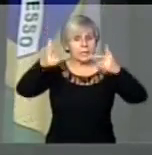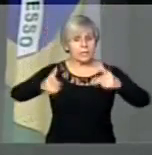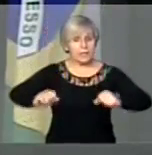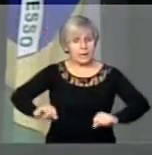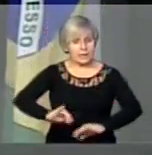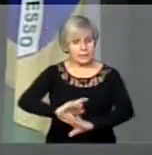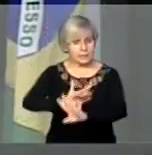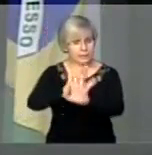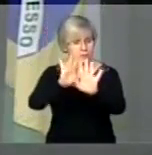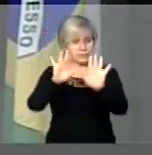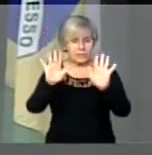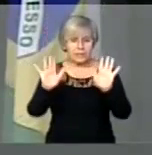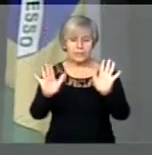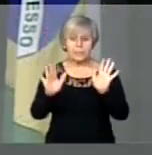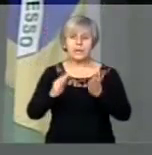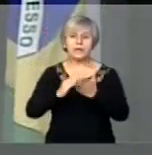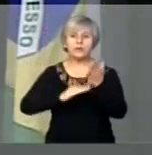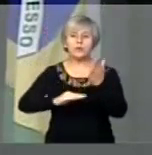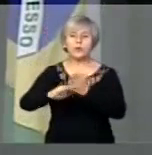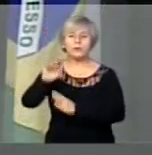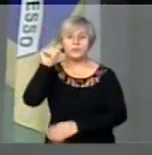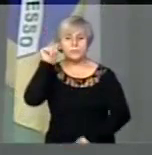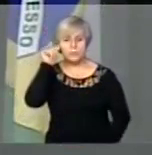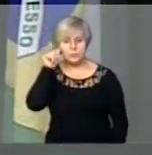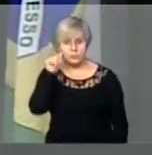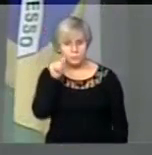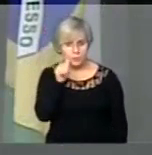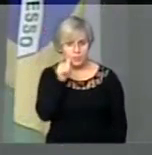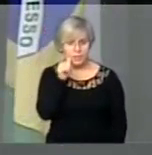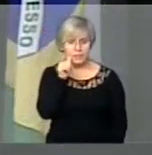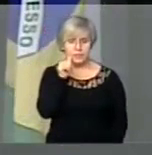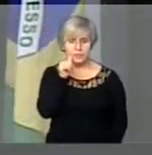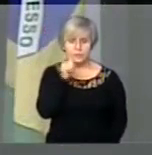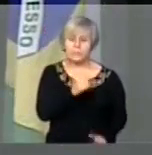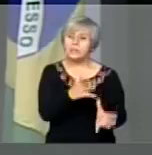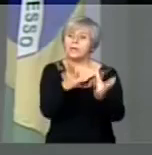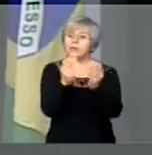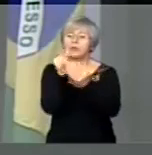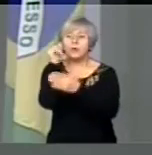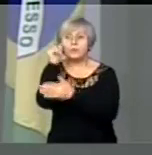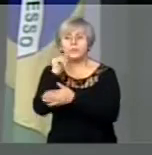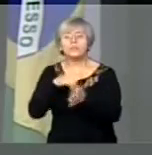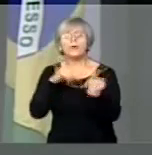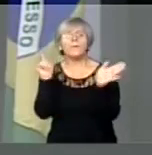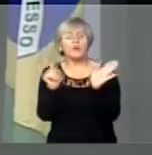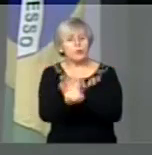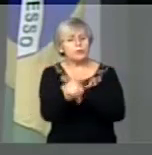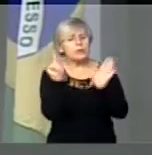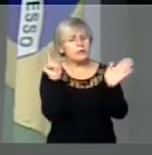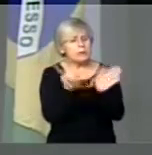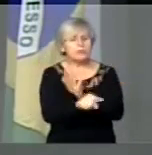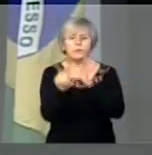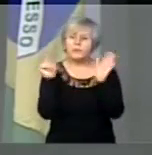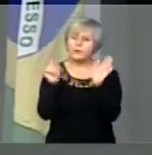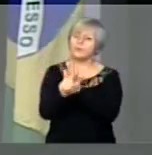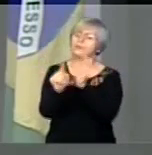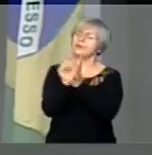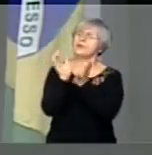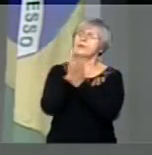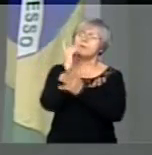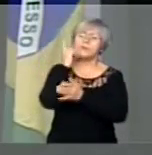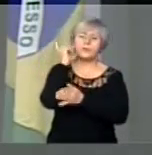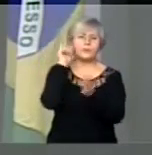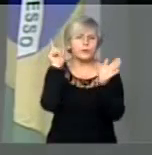esclarecedora. As mulheres estão perguntando para parlamentares, estão perguntando para